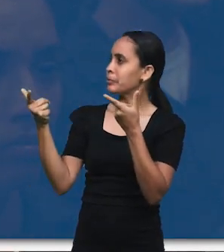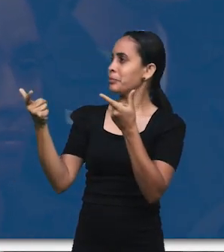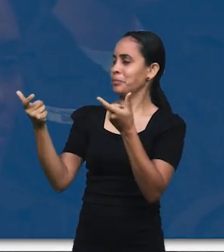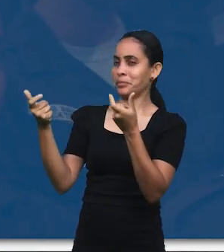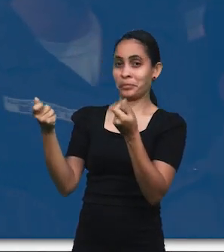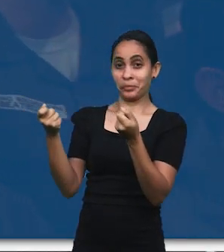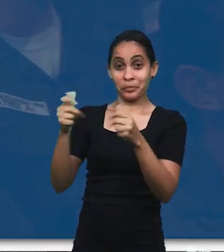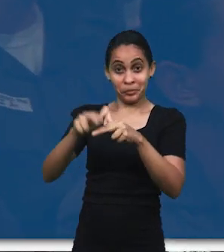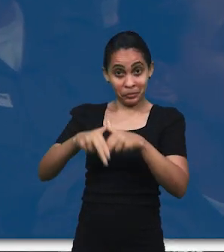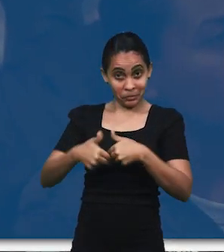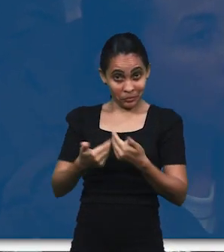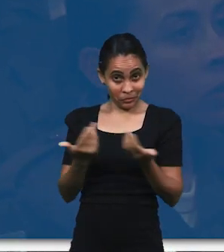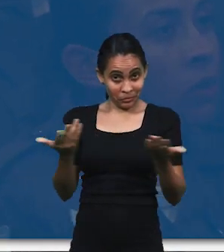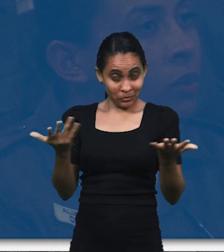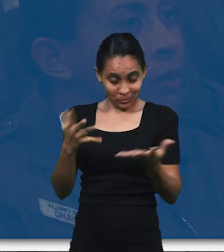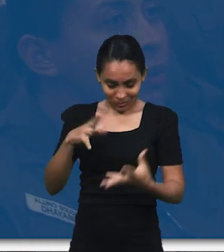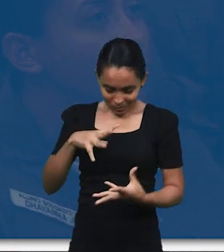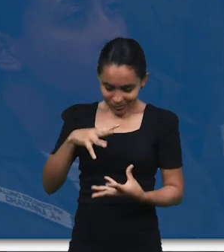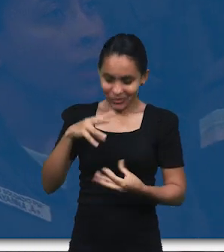quão grande és tu.